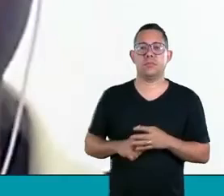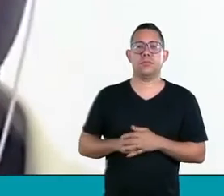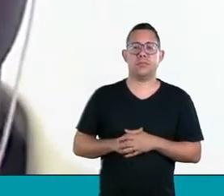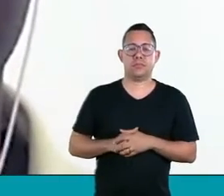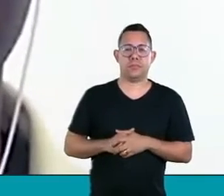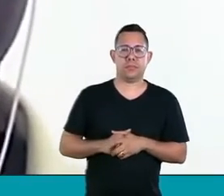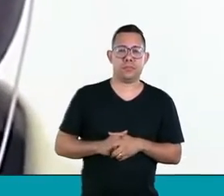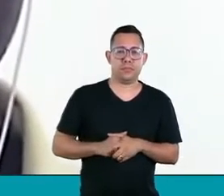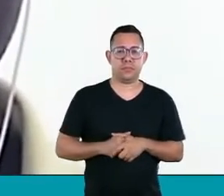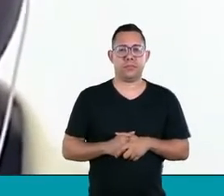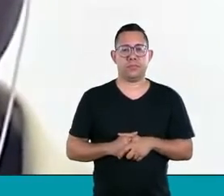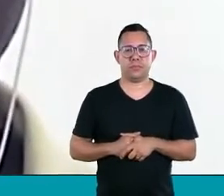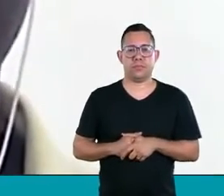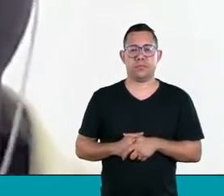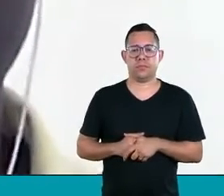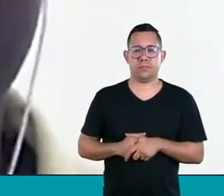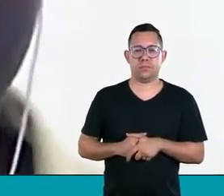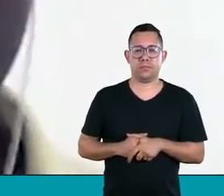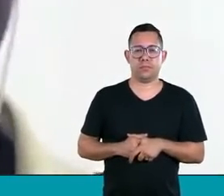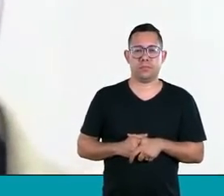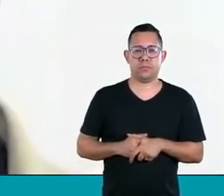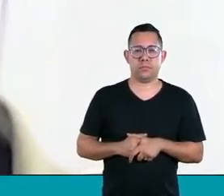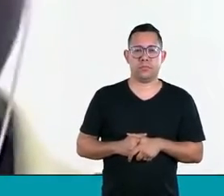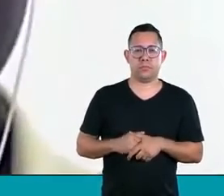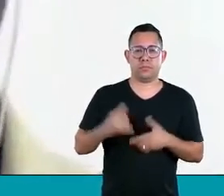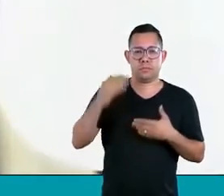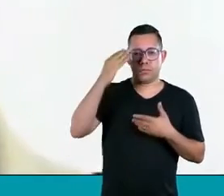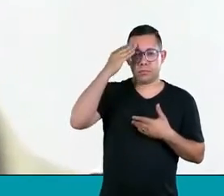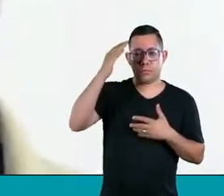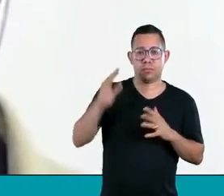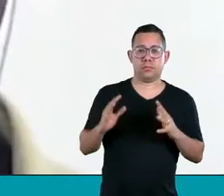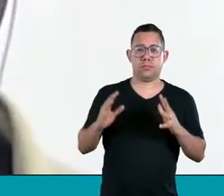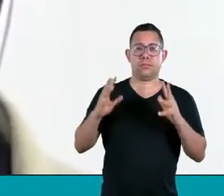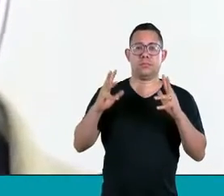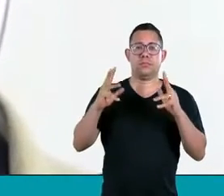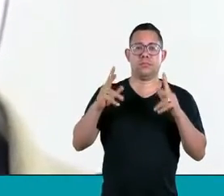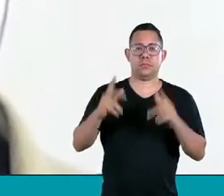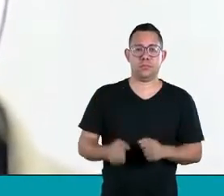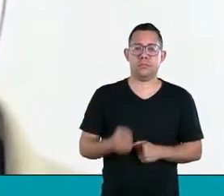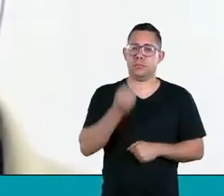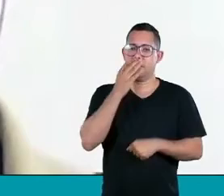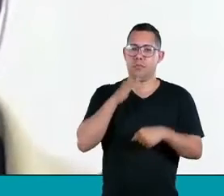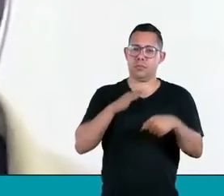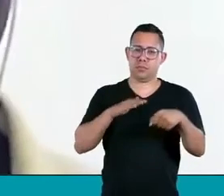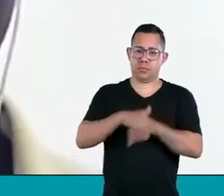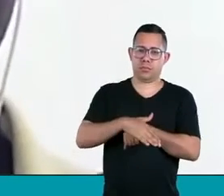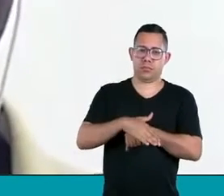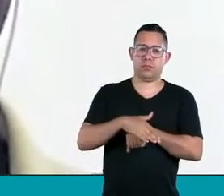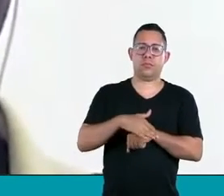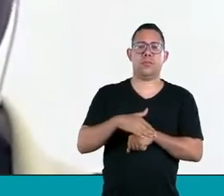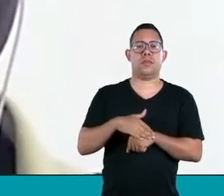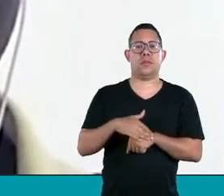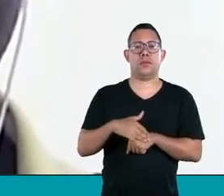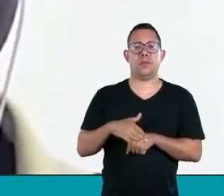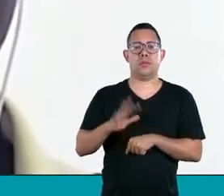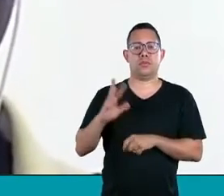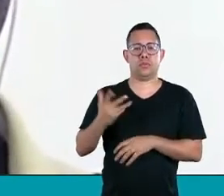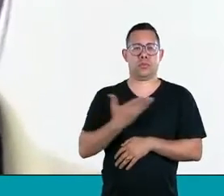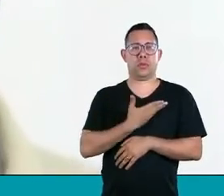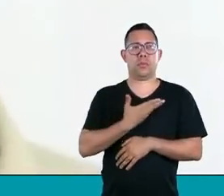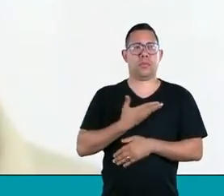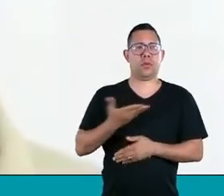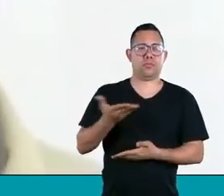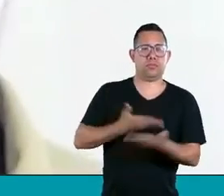Michel, professor Michel, né, então também agradecer e né, dar boa noite também aos colegas que estão aqui nesse momento,